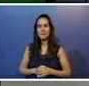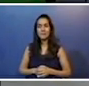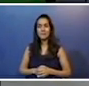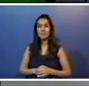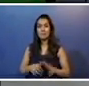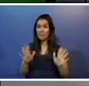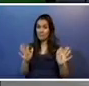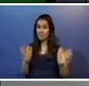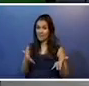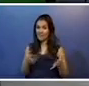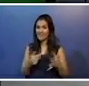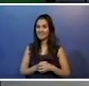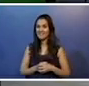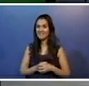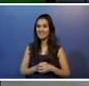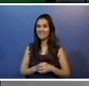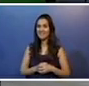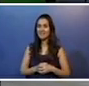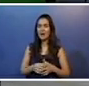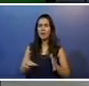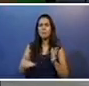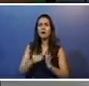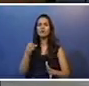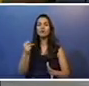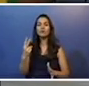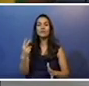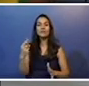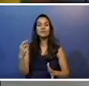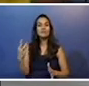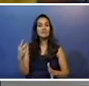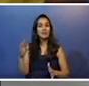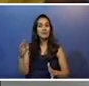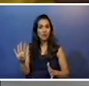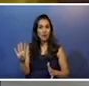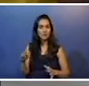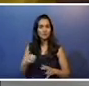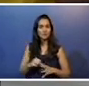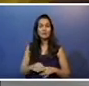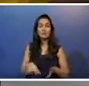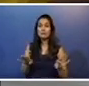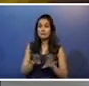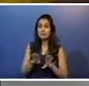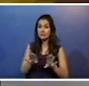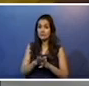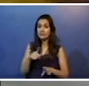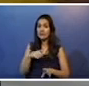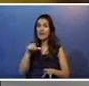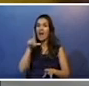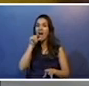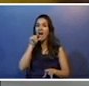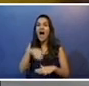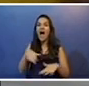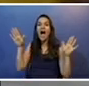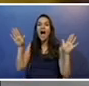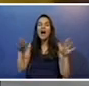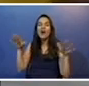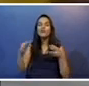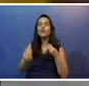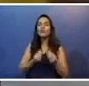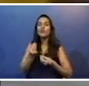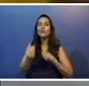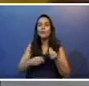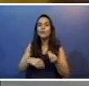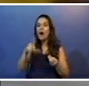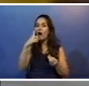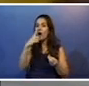Vamos agora para a página 234. Há também, crianças, aves como a garça